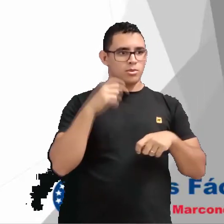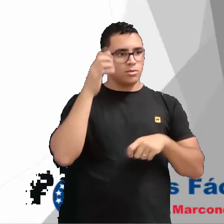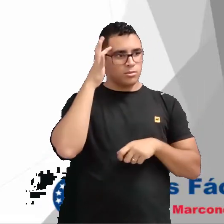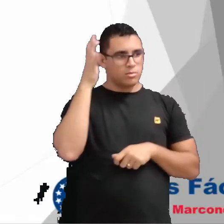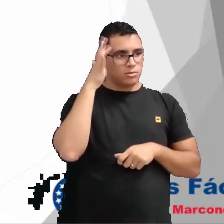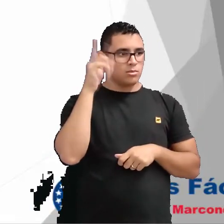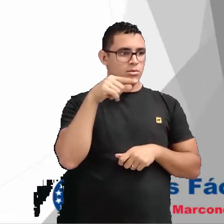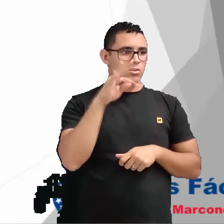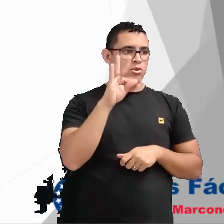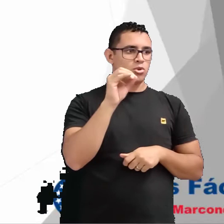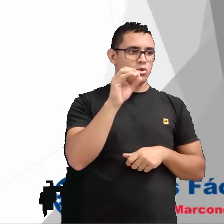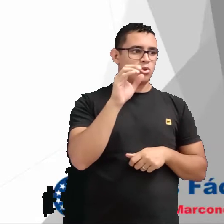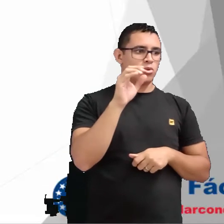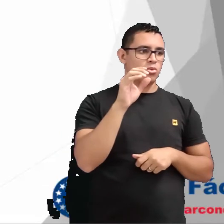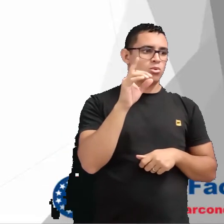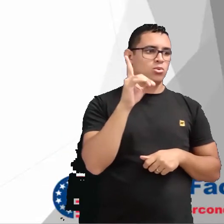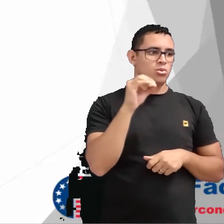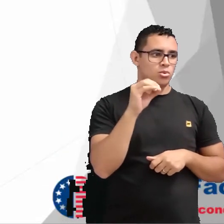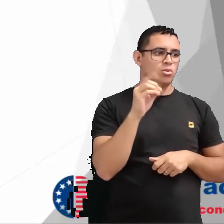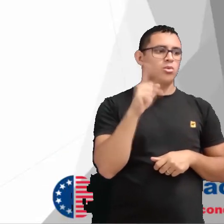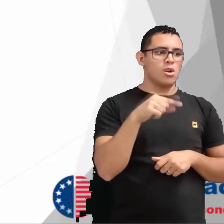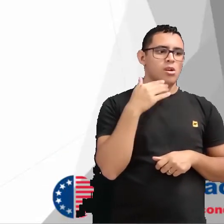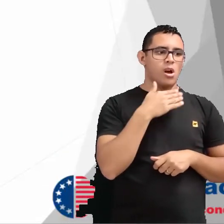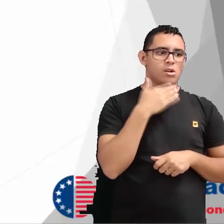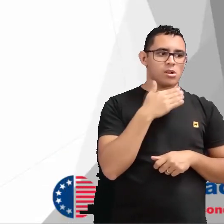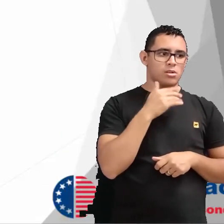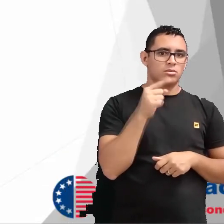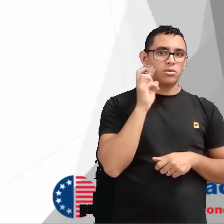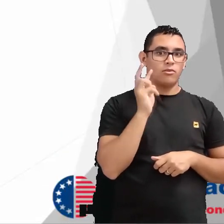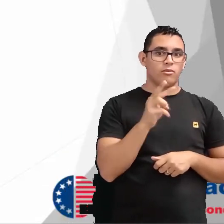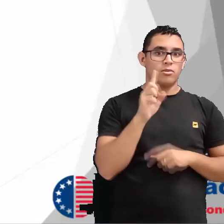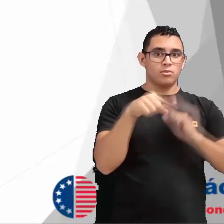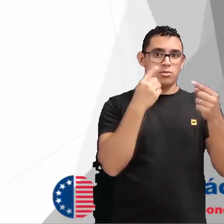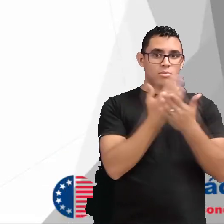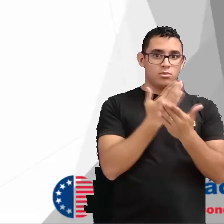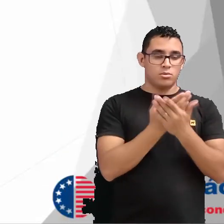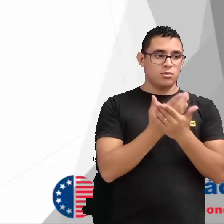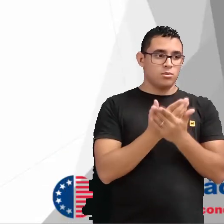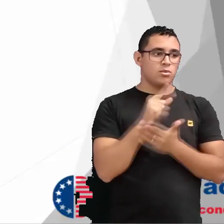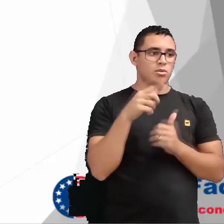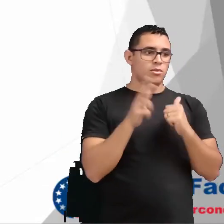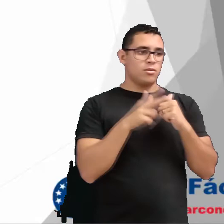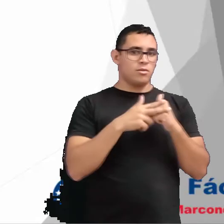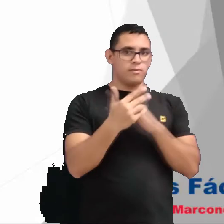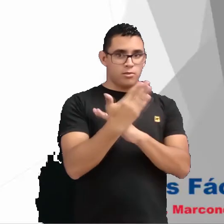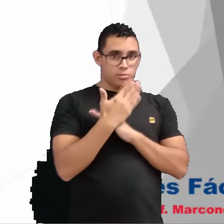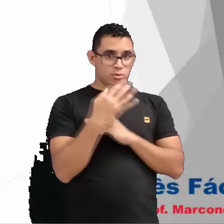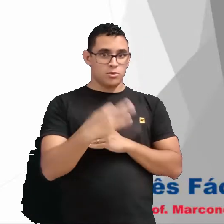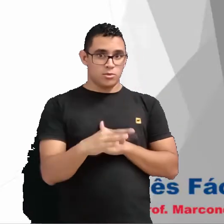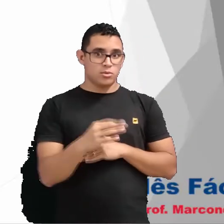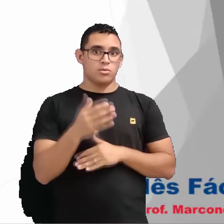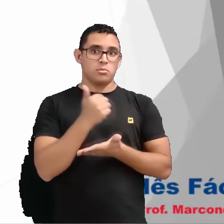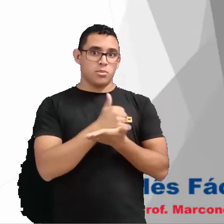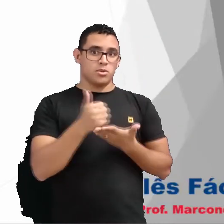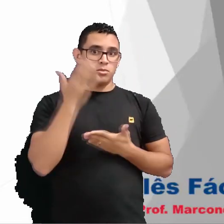né? O verbo to do também é um verbo irregular e nós veremos na aula que vem, ele será o nosso verbo auxiliar